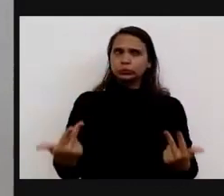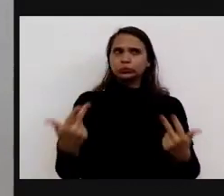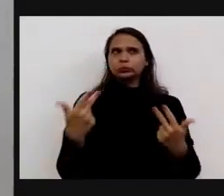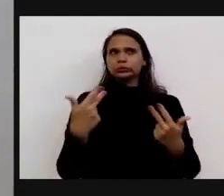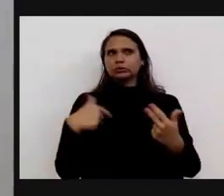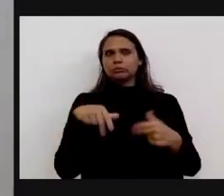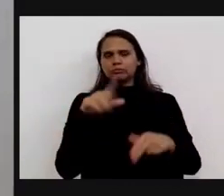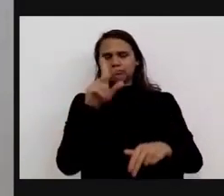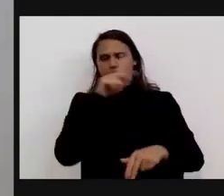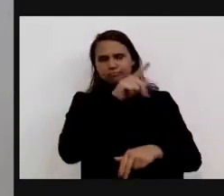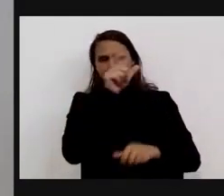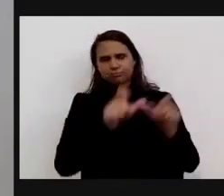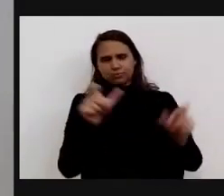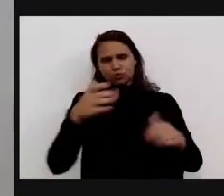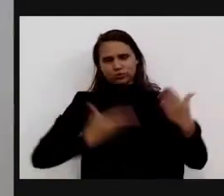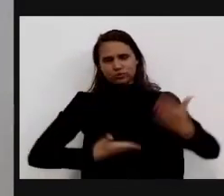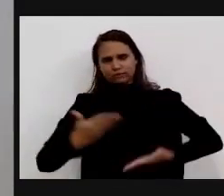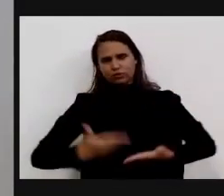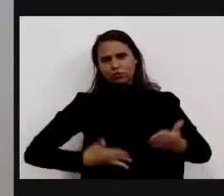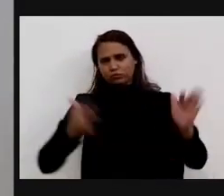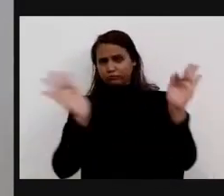os funcionários felizes